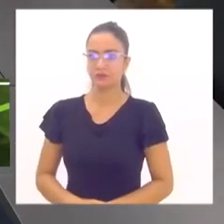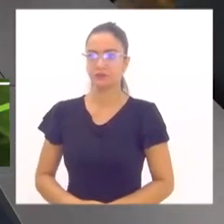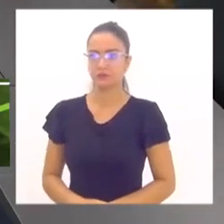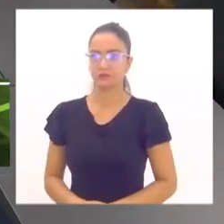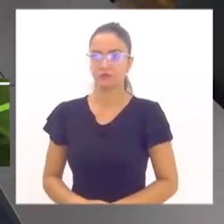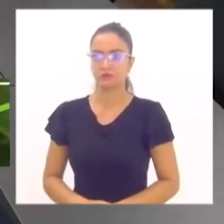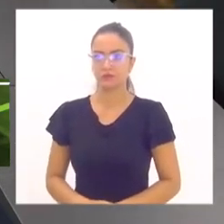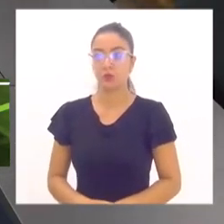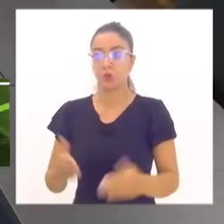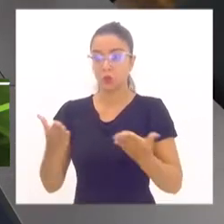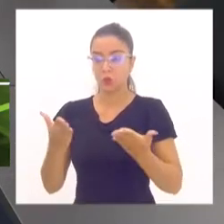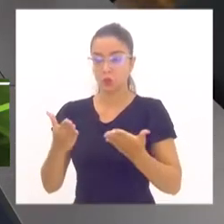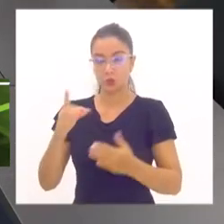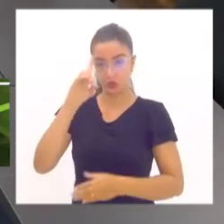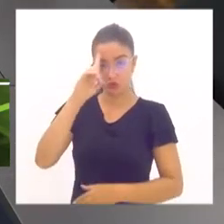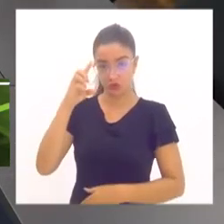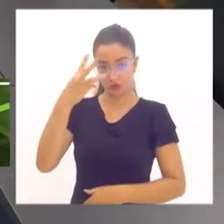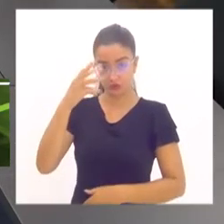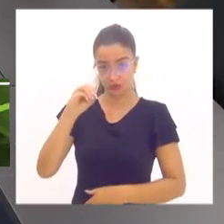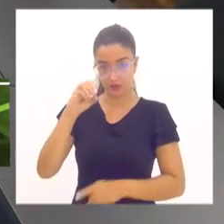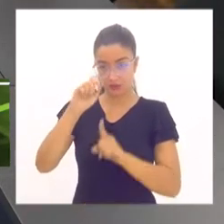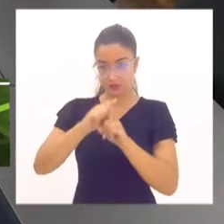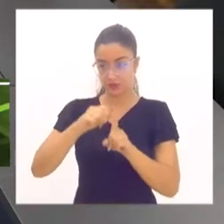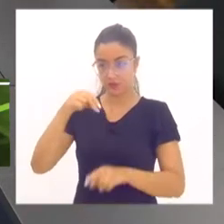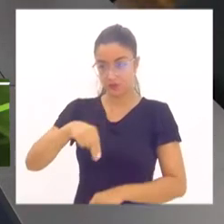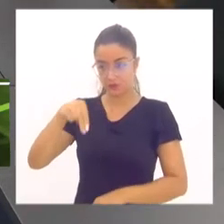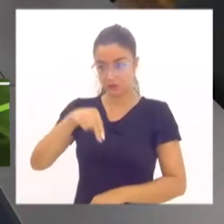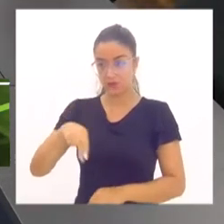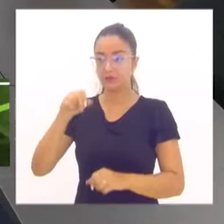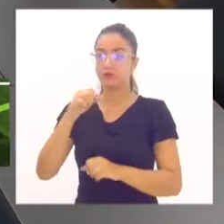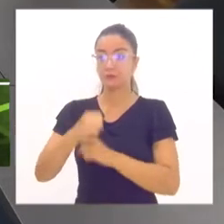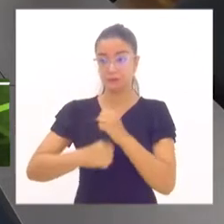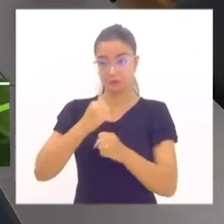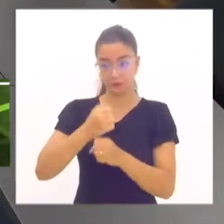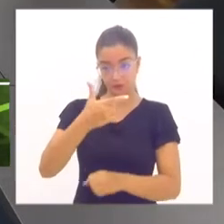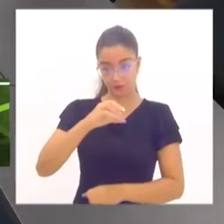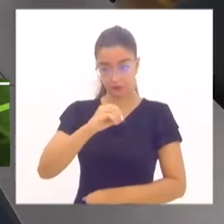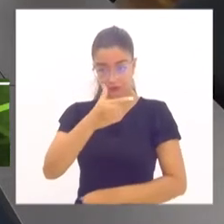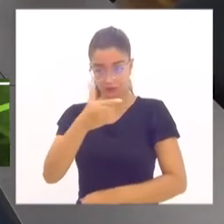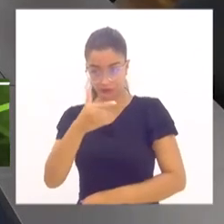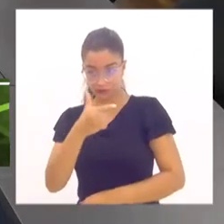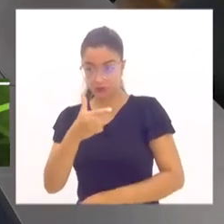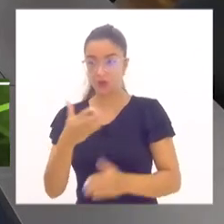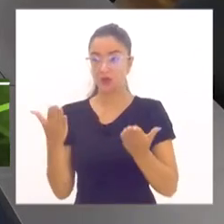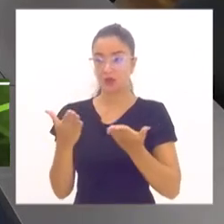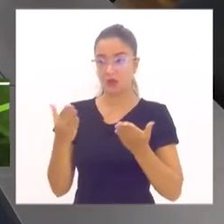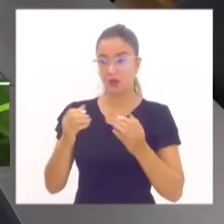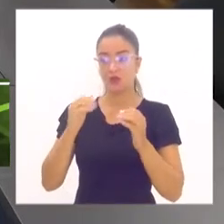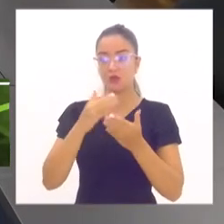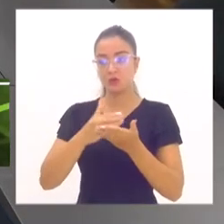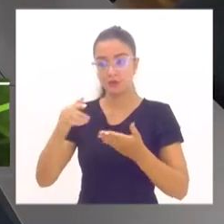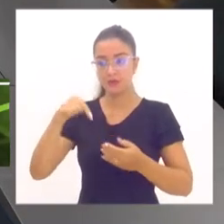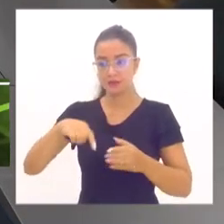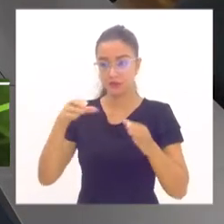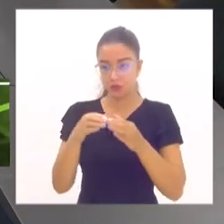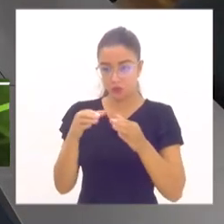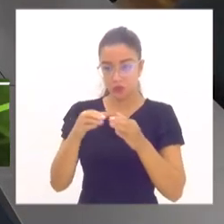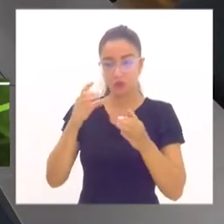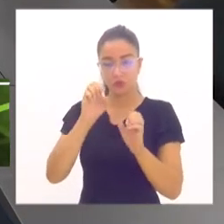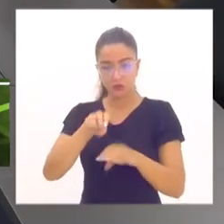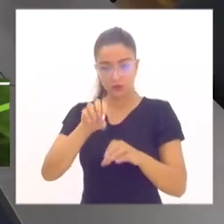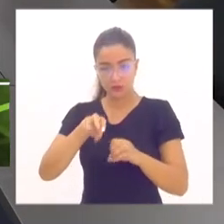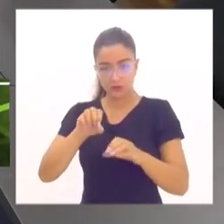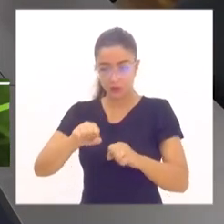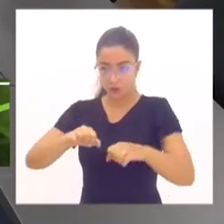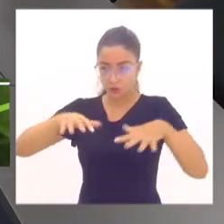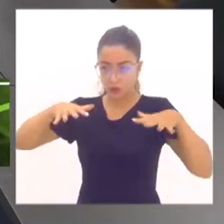do dia 30 de novembro de 2022. Damos início à 15ª audiência pública da Comissão de Educação,